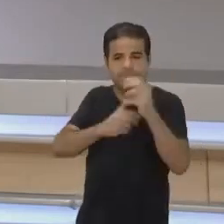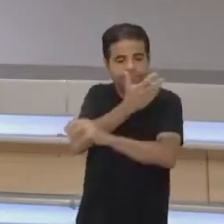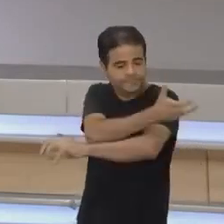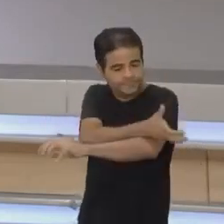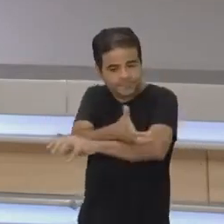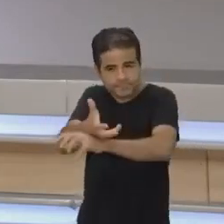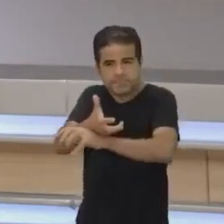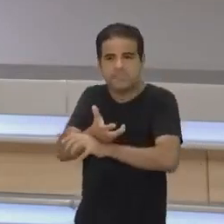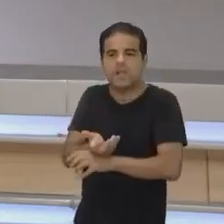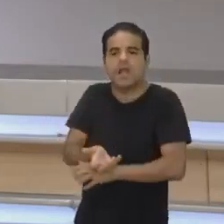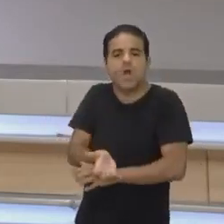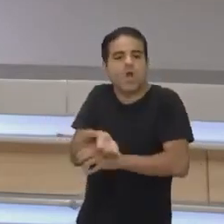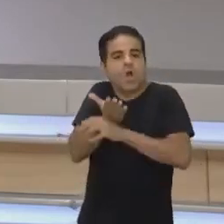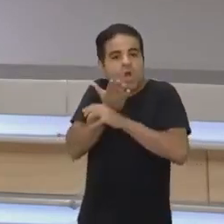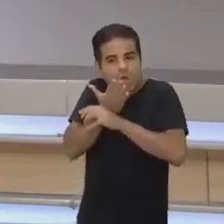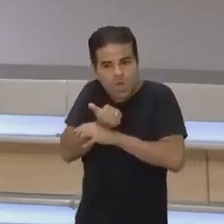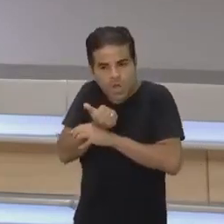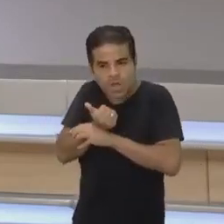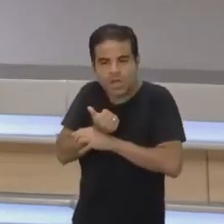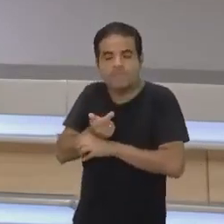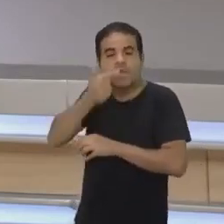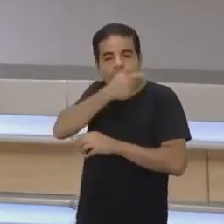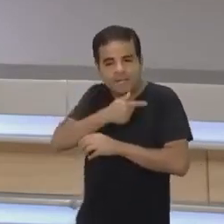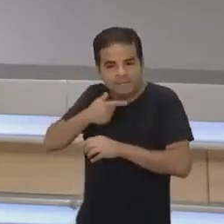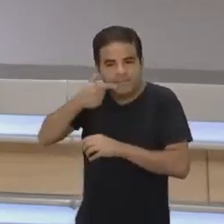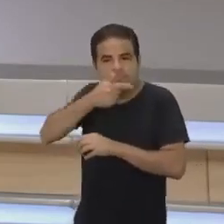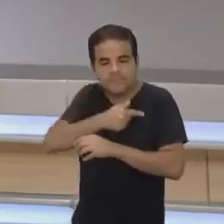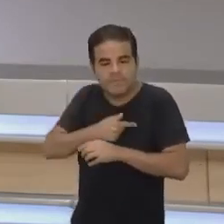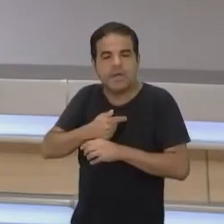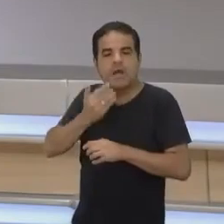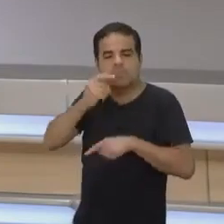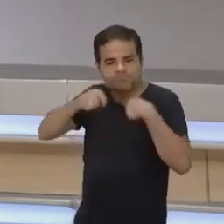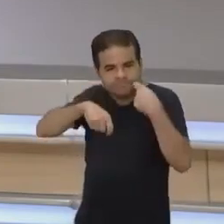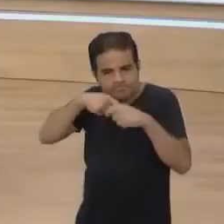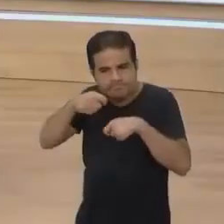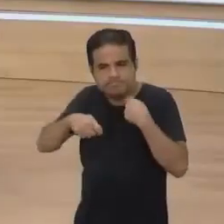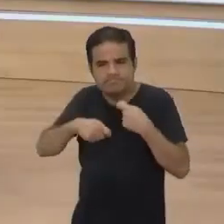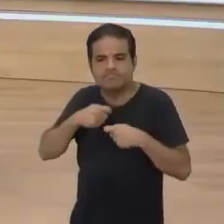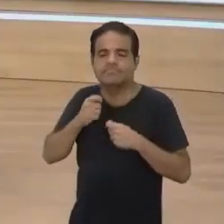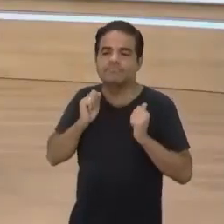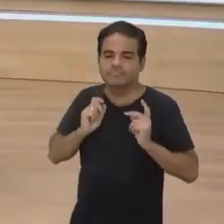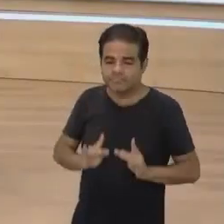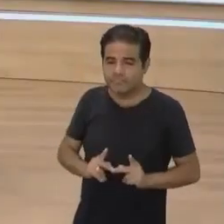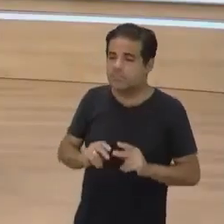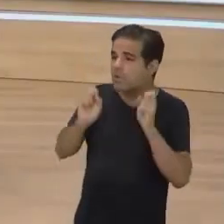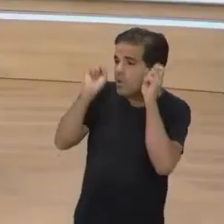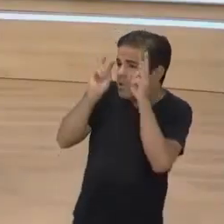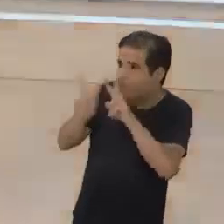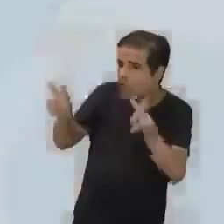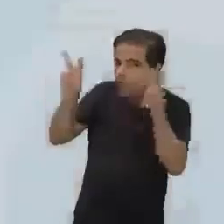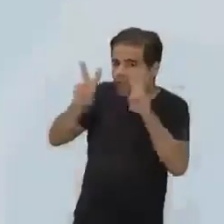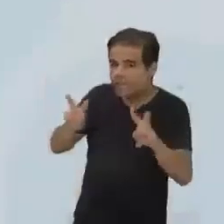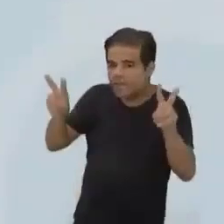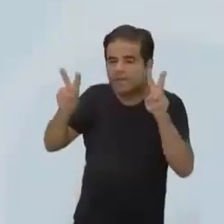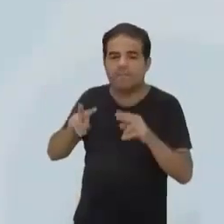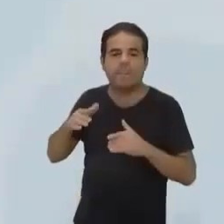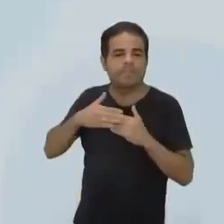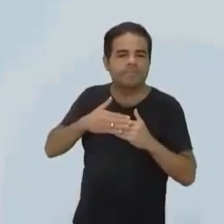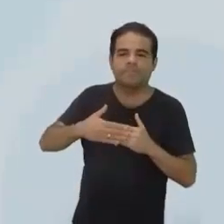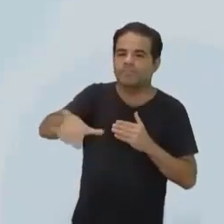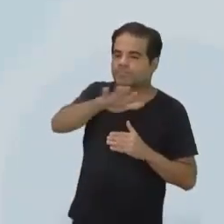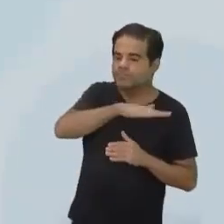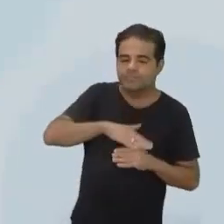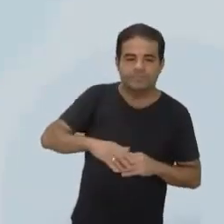esse vegetal, a gente está ingerindo glicose e também os sais minerais. Então, olha só, gente.